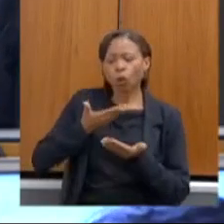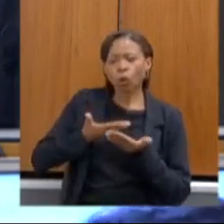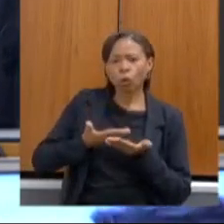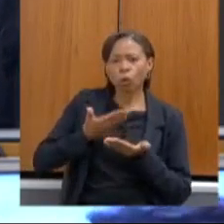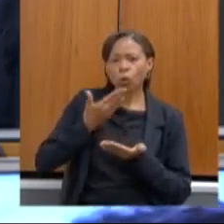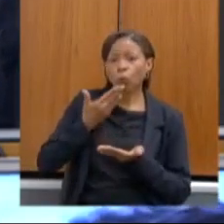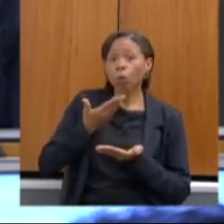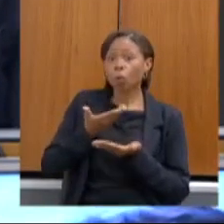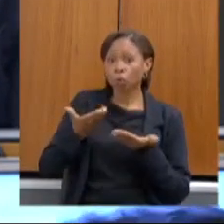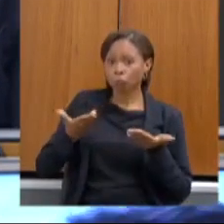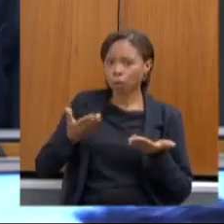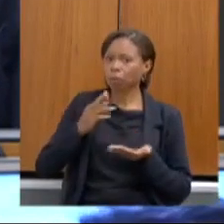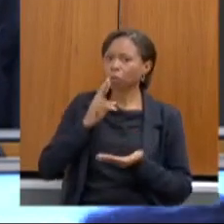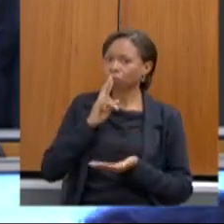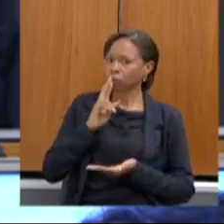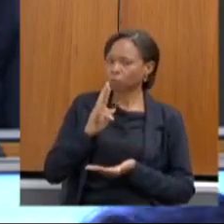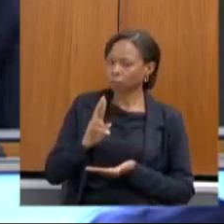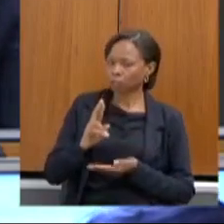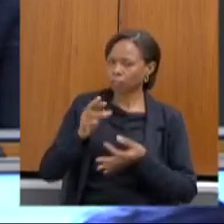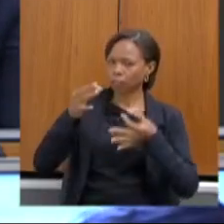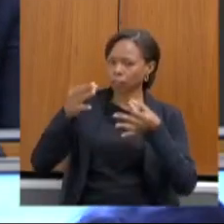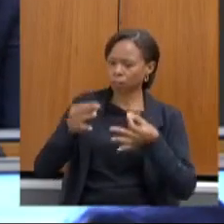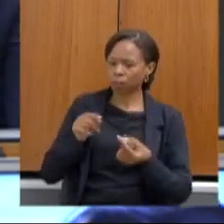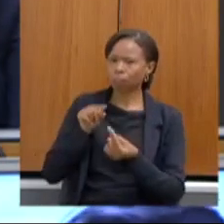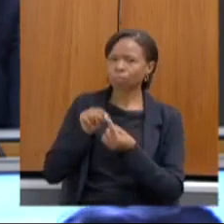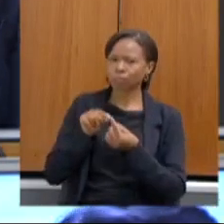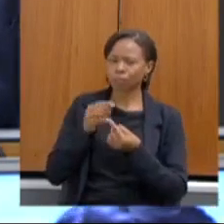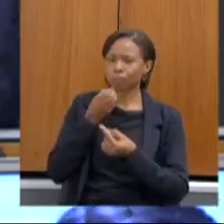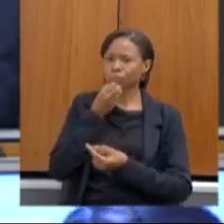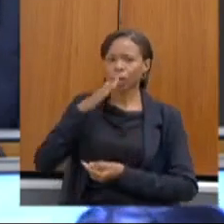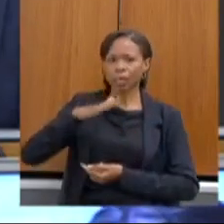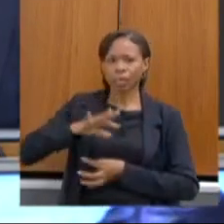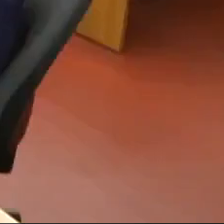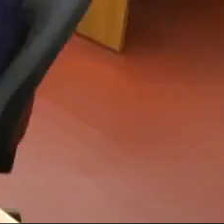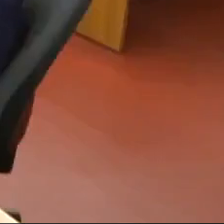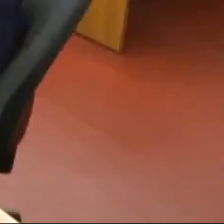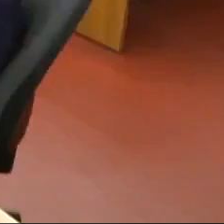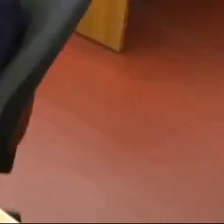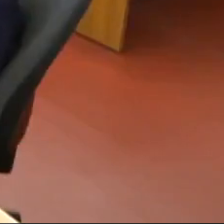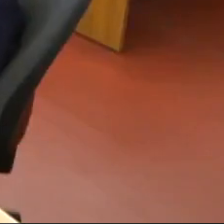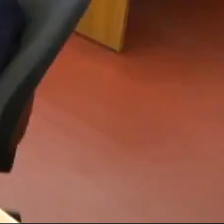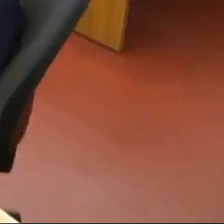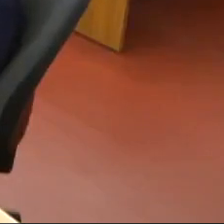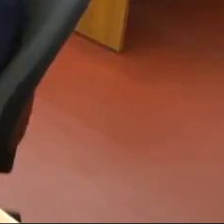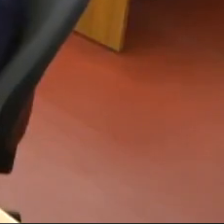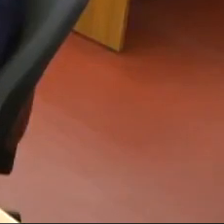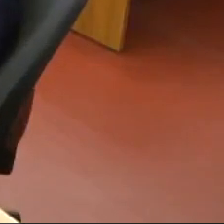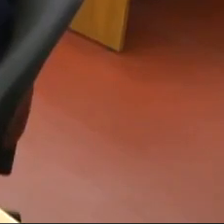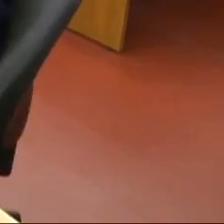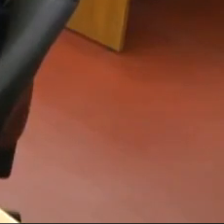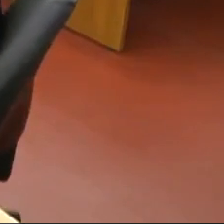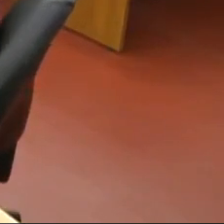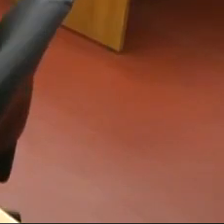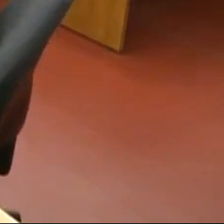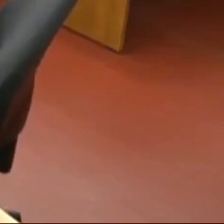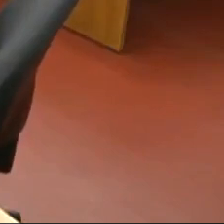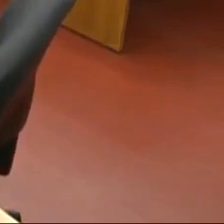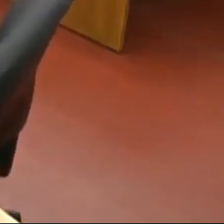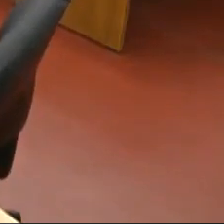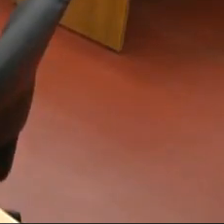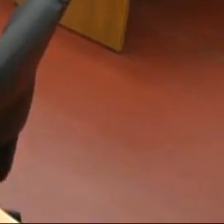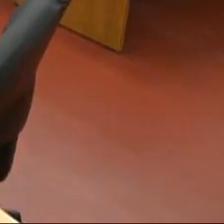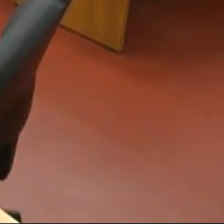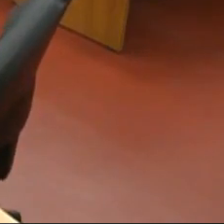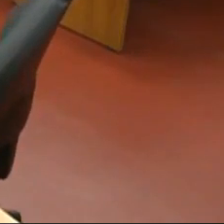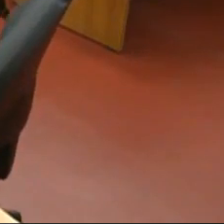respondê-los a altura das indagações feitas uma boa tarde obrigado em votação os requerimentos